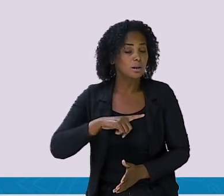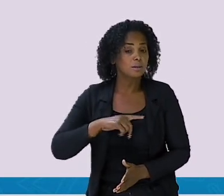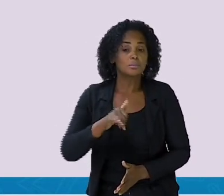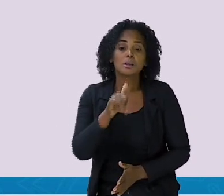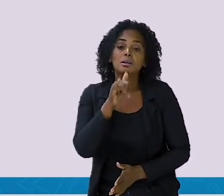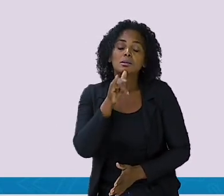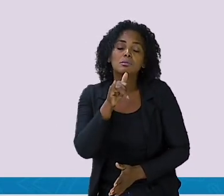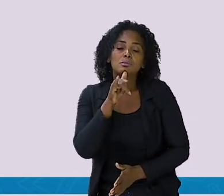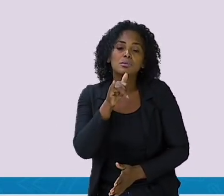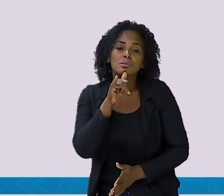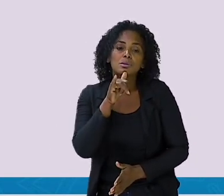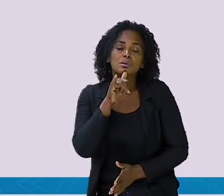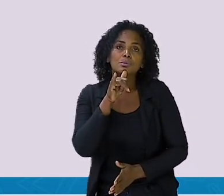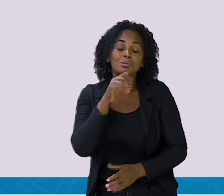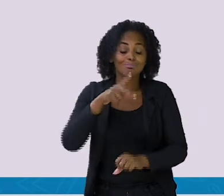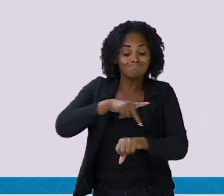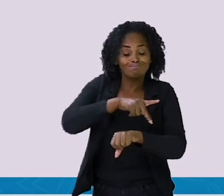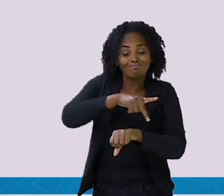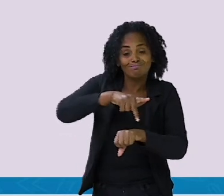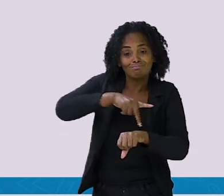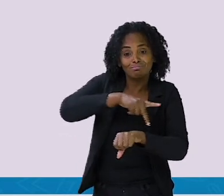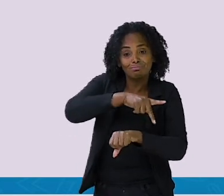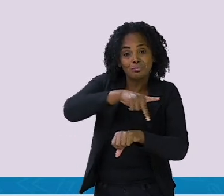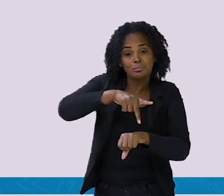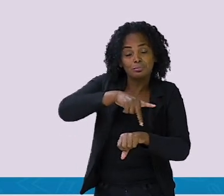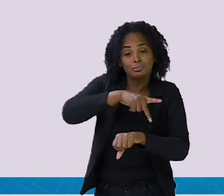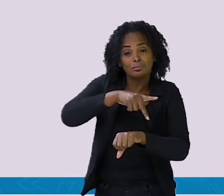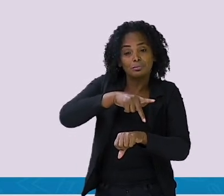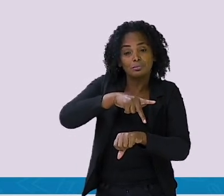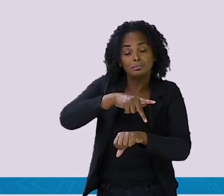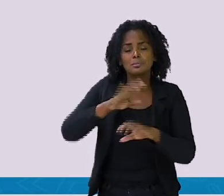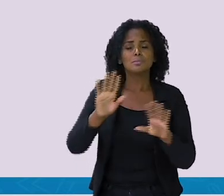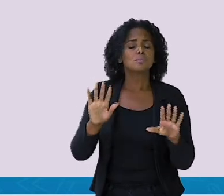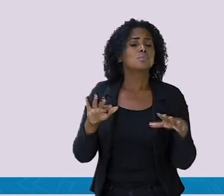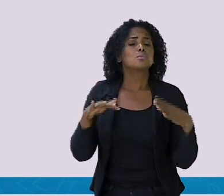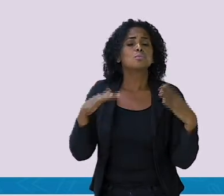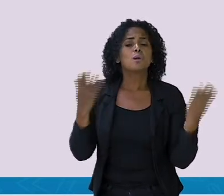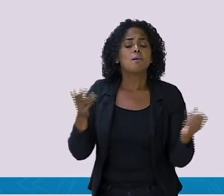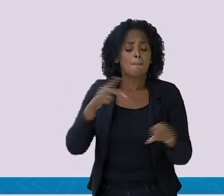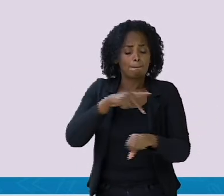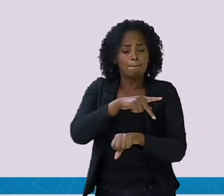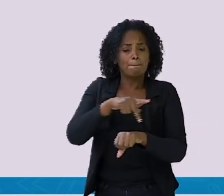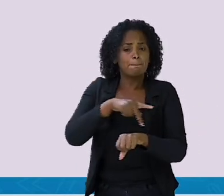relembrar? Substantivo próprio é aquele que dá nome às